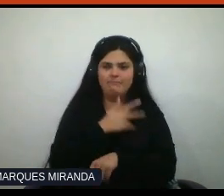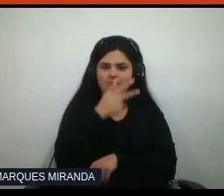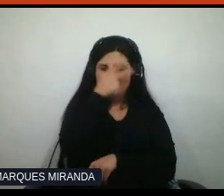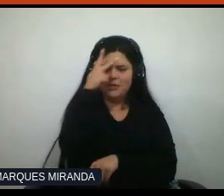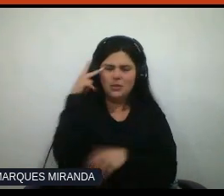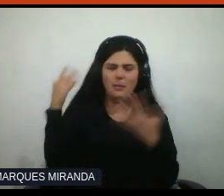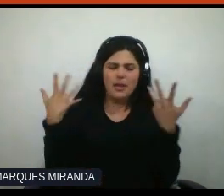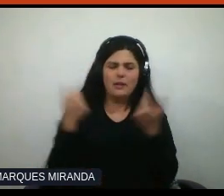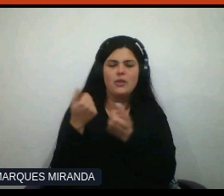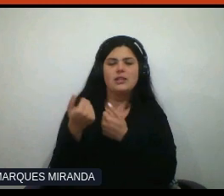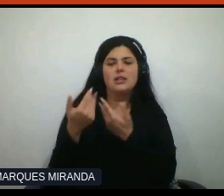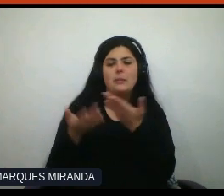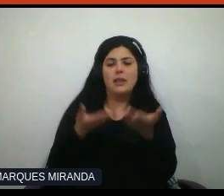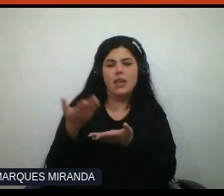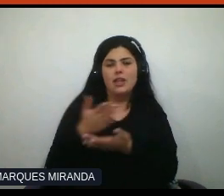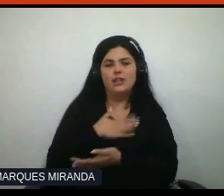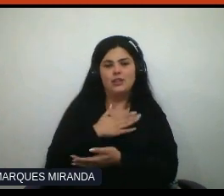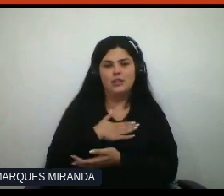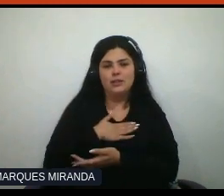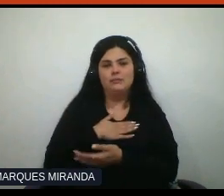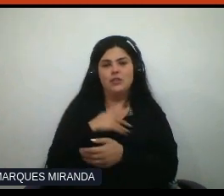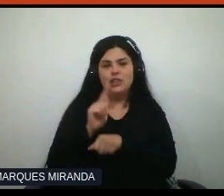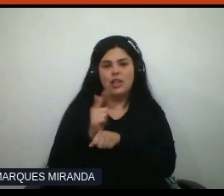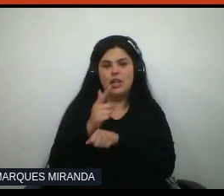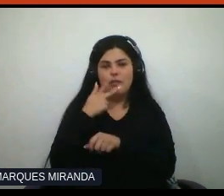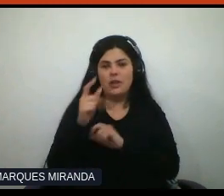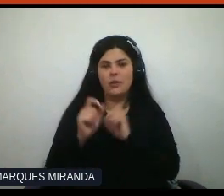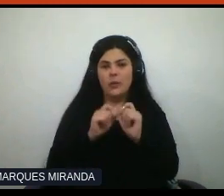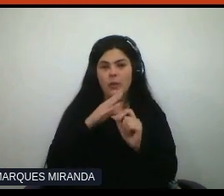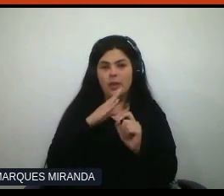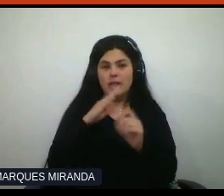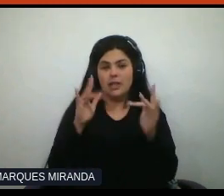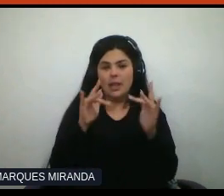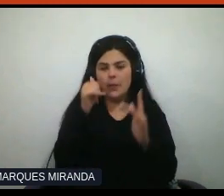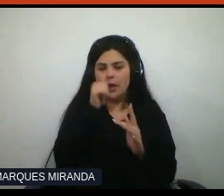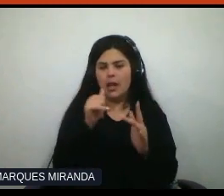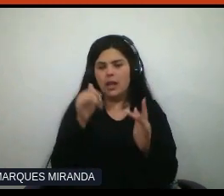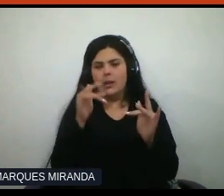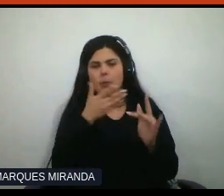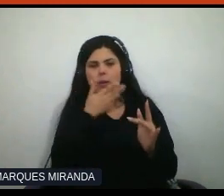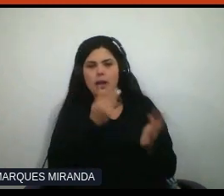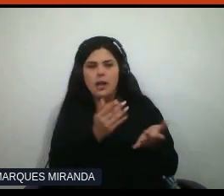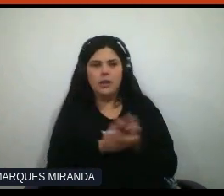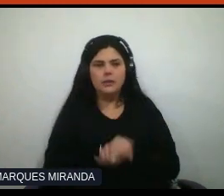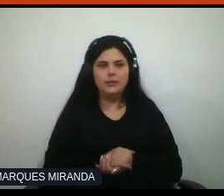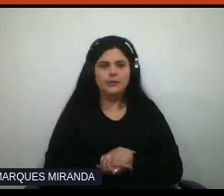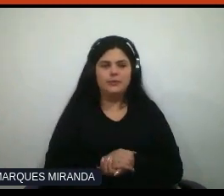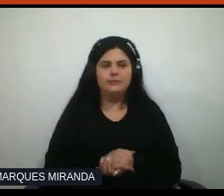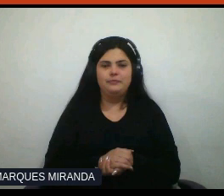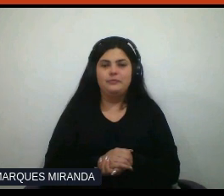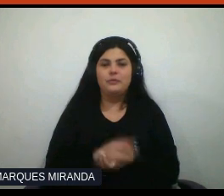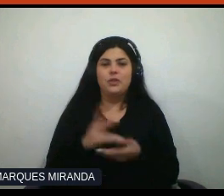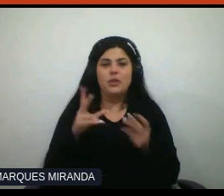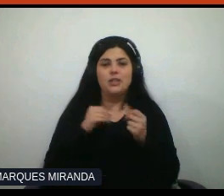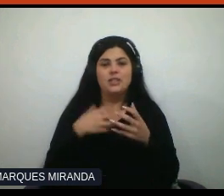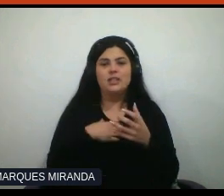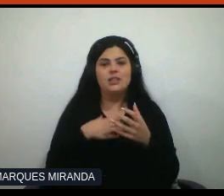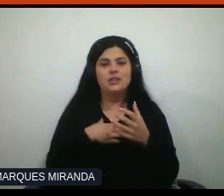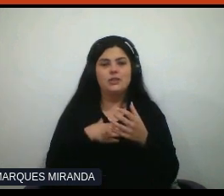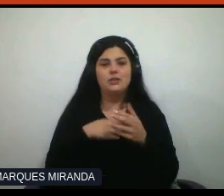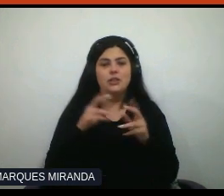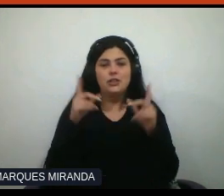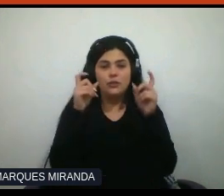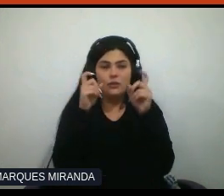que me escuta. A minha gerente fala, ela conhece minha namorada, meu namorado. E aí você fala, poxa, eu estou me sentindo até uma dificuldade